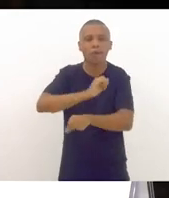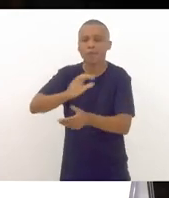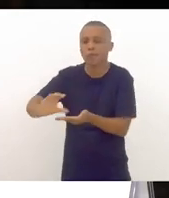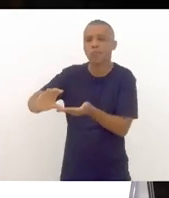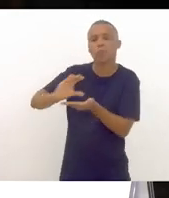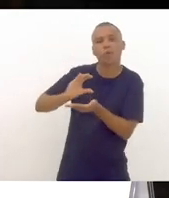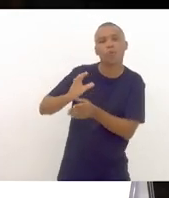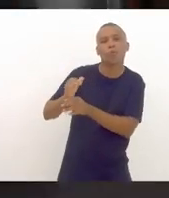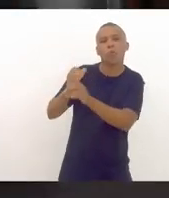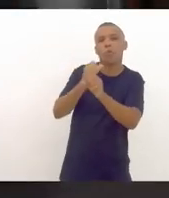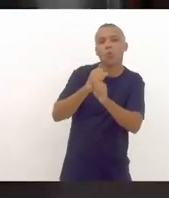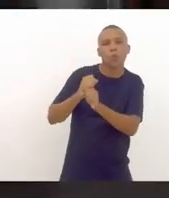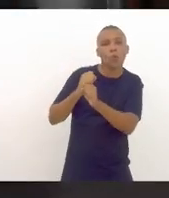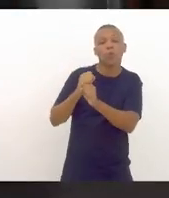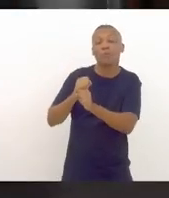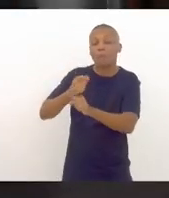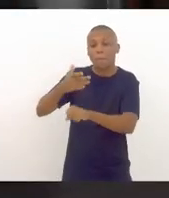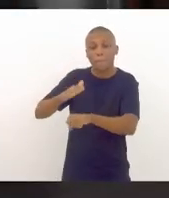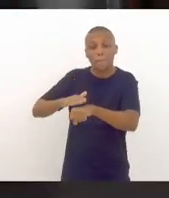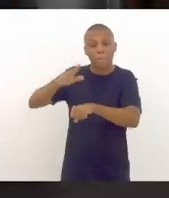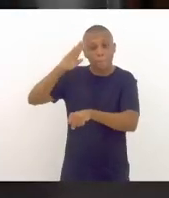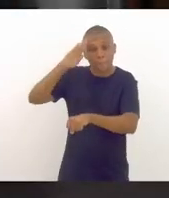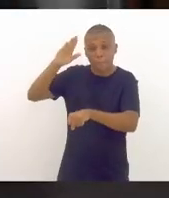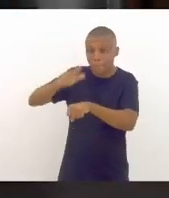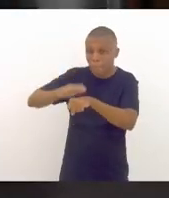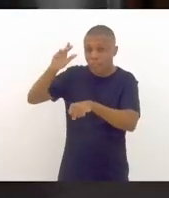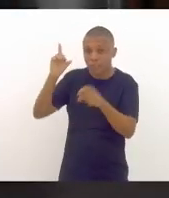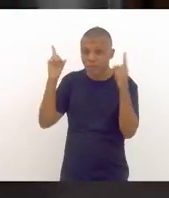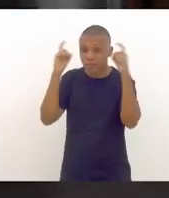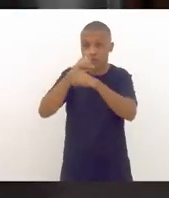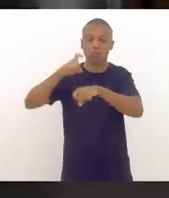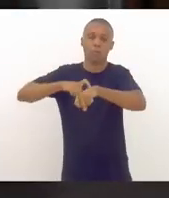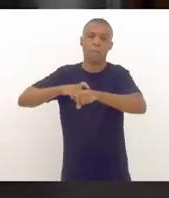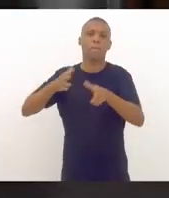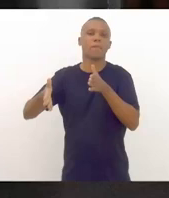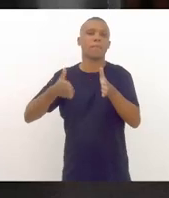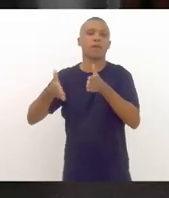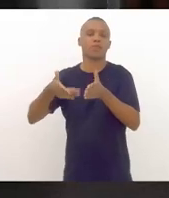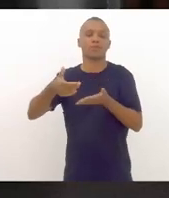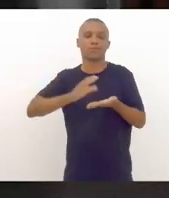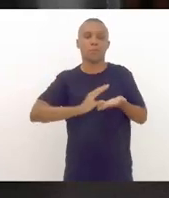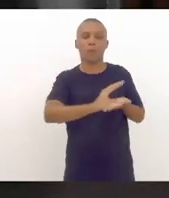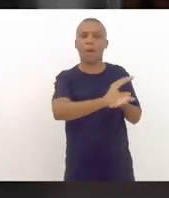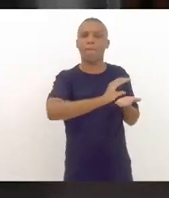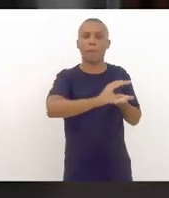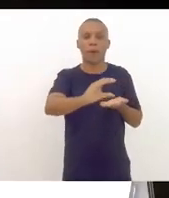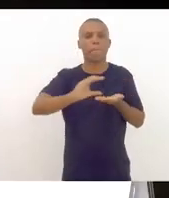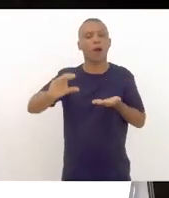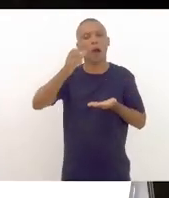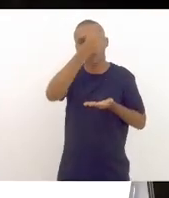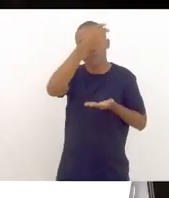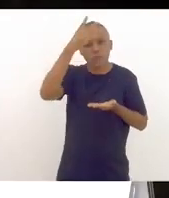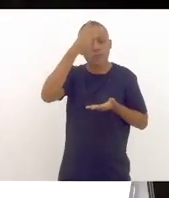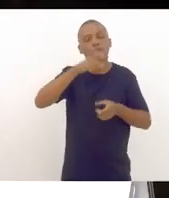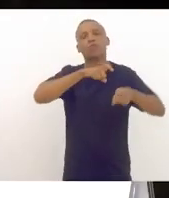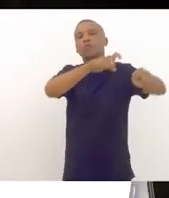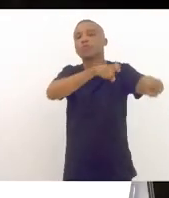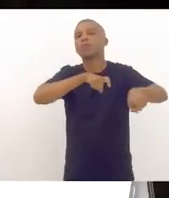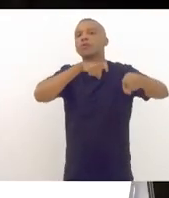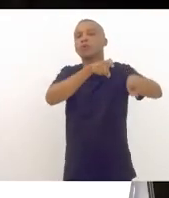que nós passamos durante a pandemia, destinando recursos de emenda parlamentar aos municípios do interior do Rio de Janeiro. E também